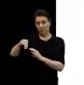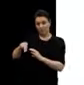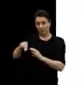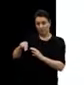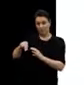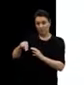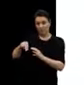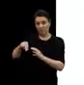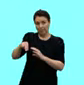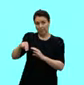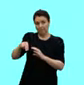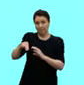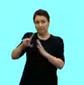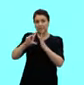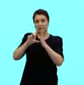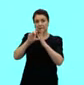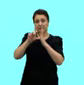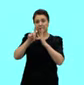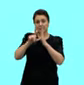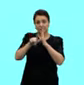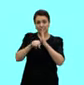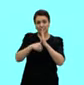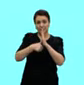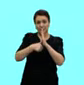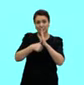fase sofrendo crossing over,